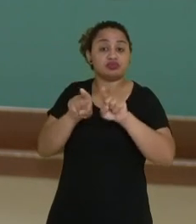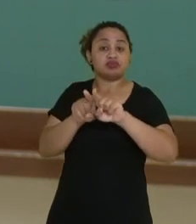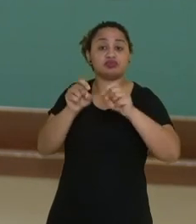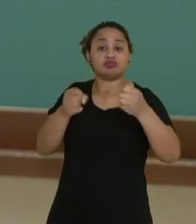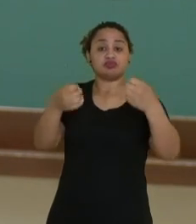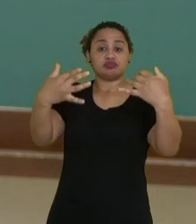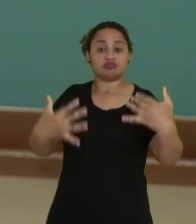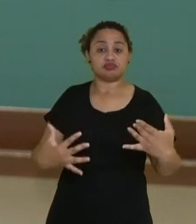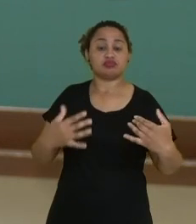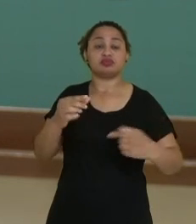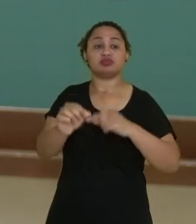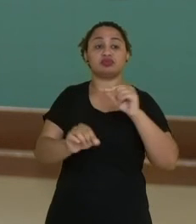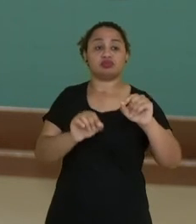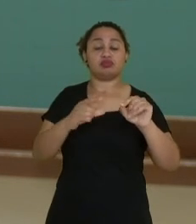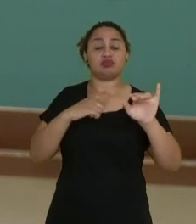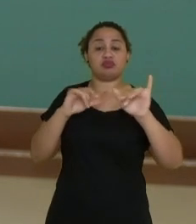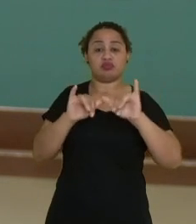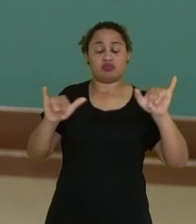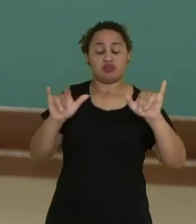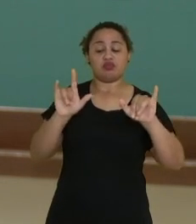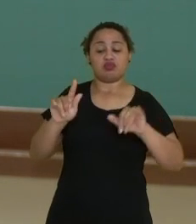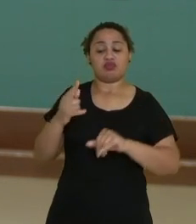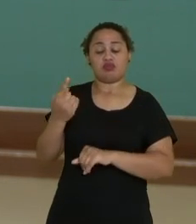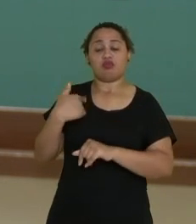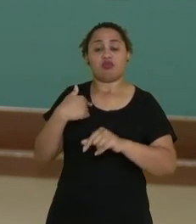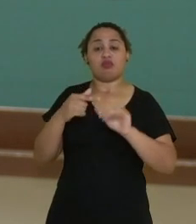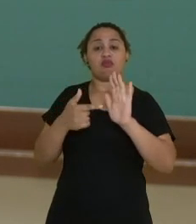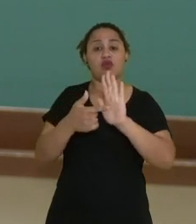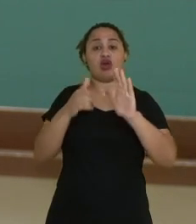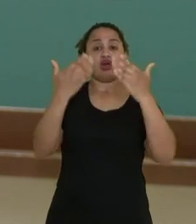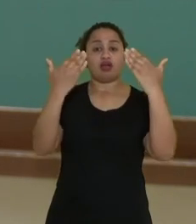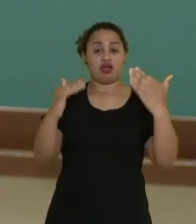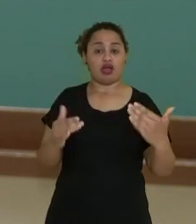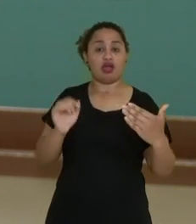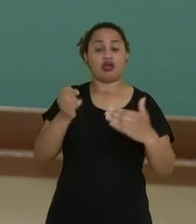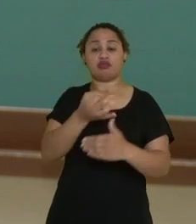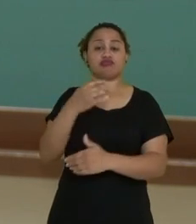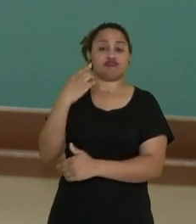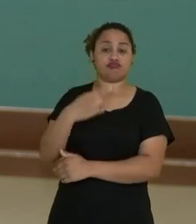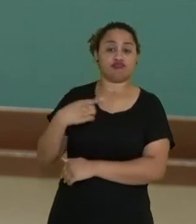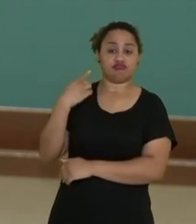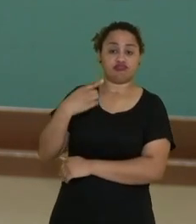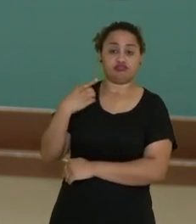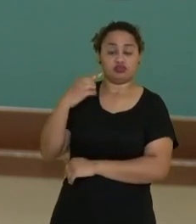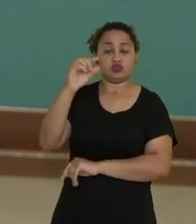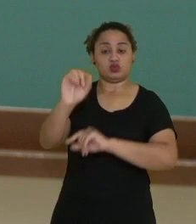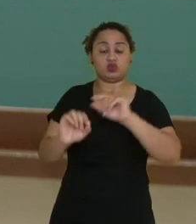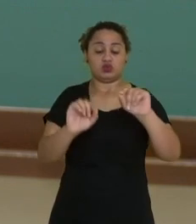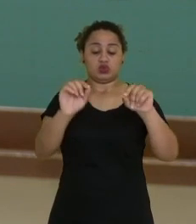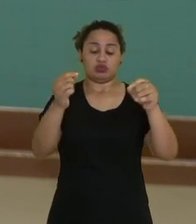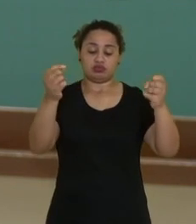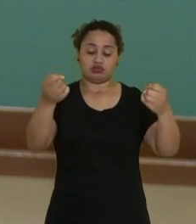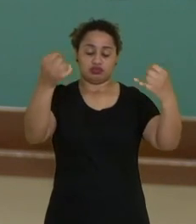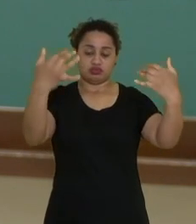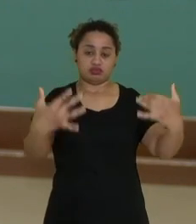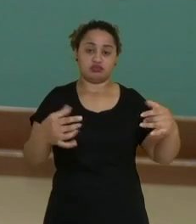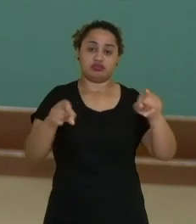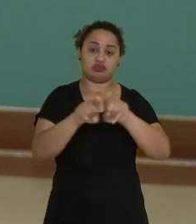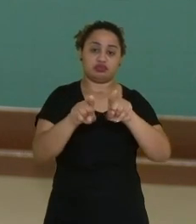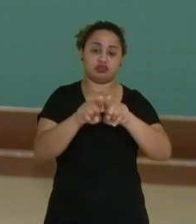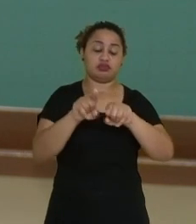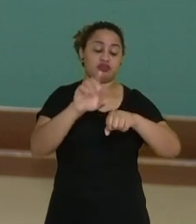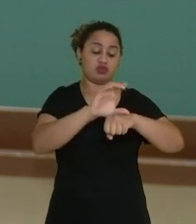que a matéria publicada no G1 mostra análise dos Advogados né e citando então a